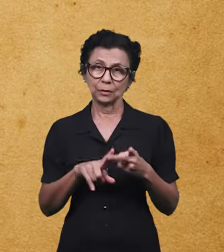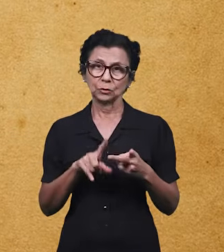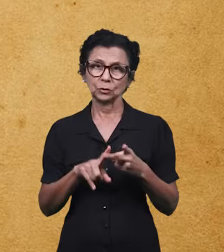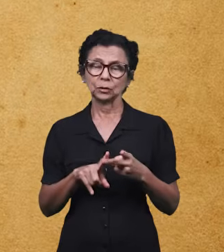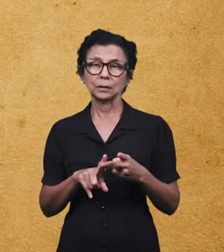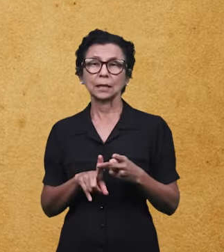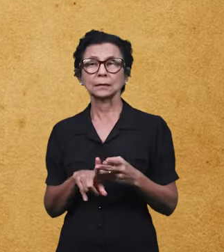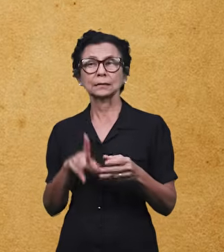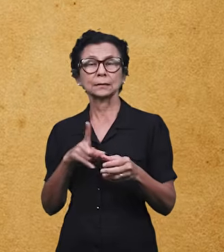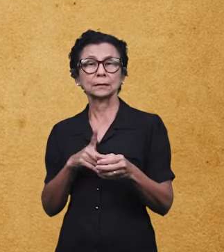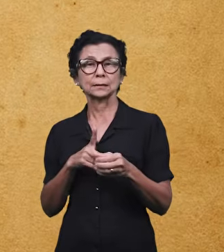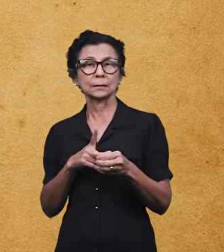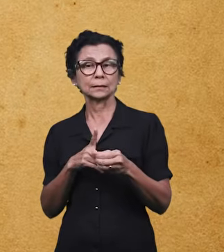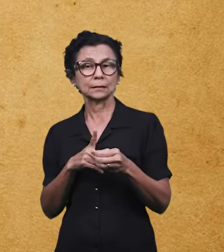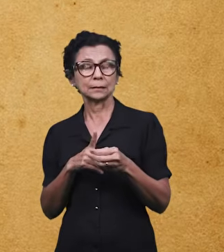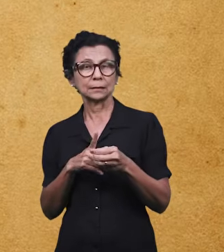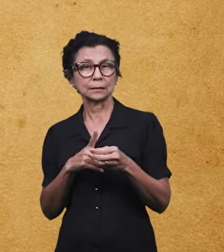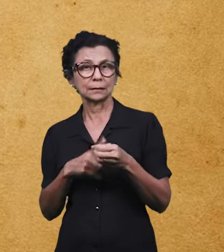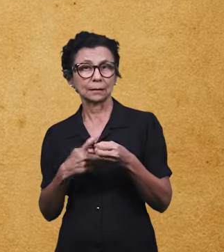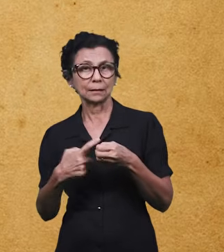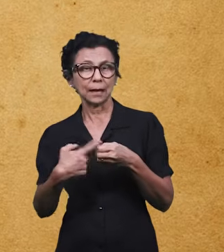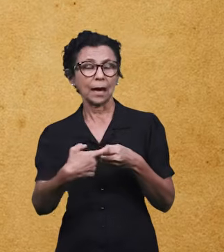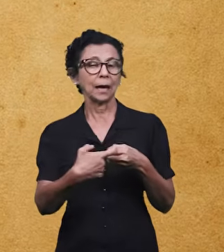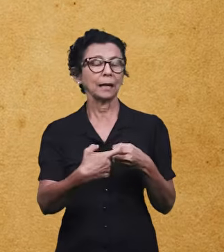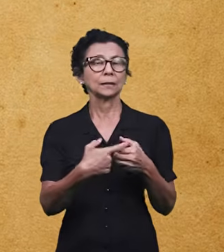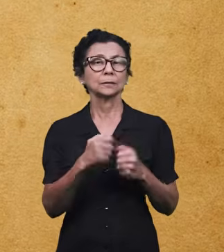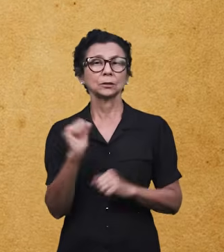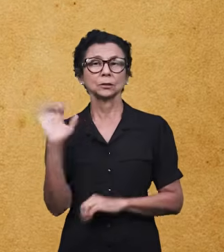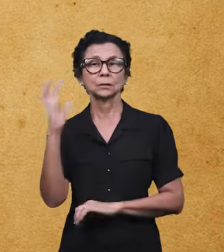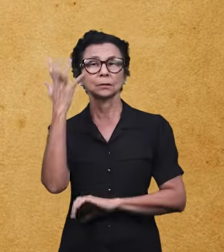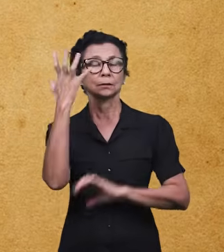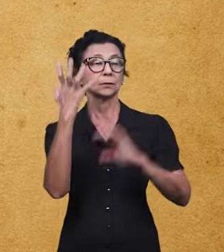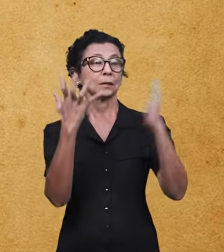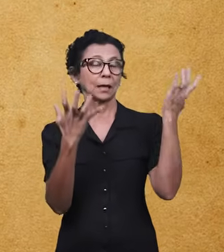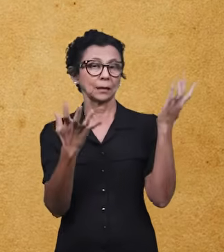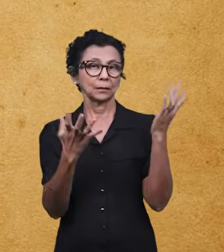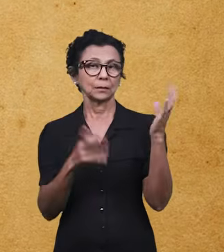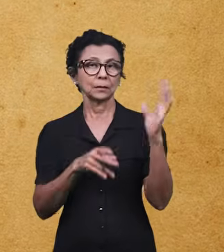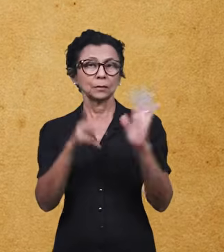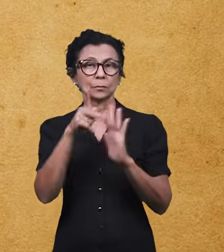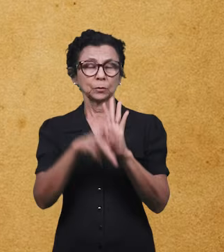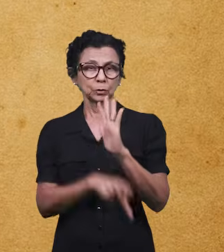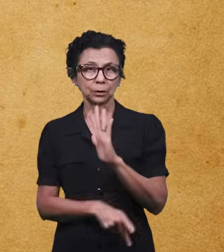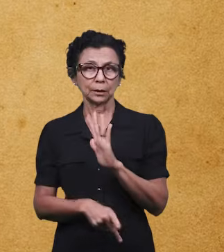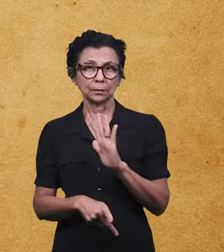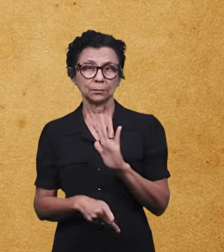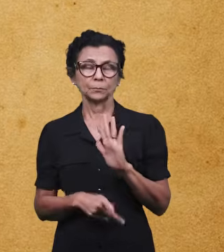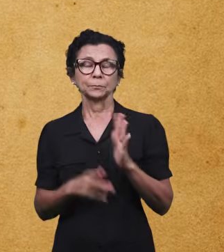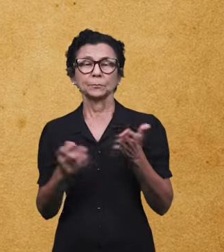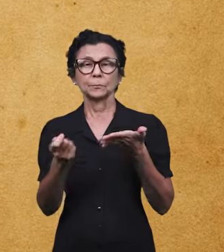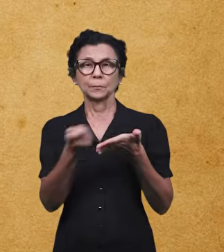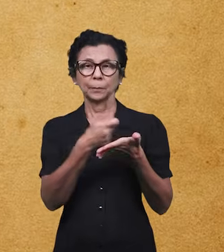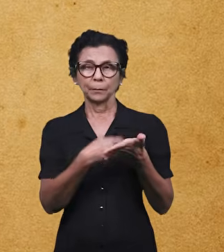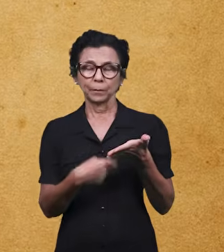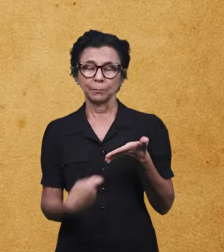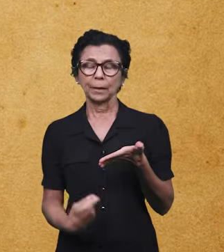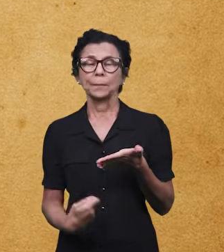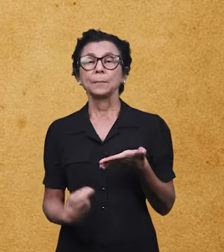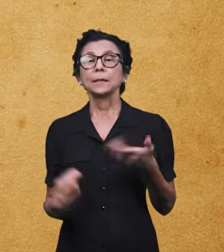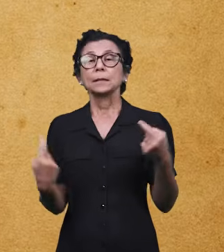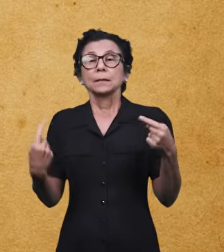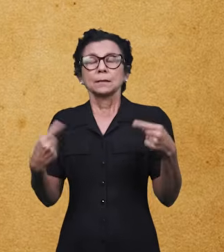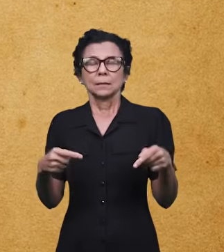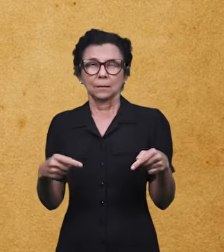paisagísticos, até o acompanhamento de obras e gestão de projetos. O nosso principal desafio é, com